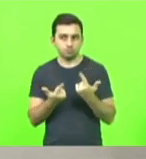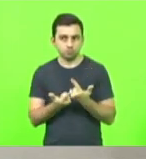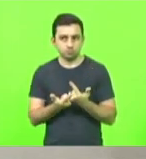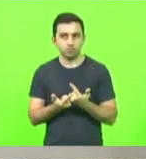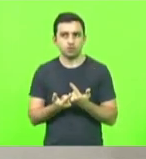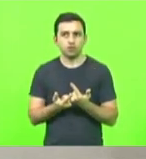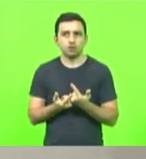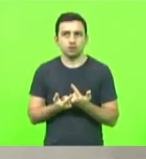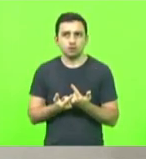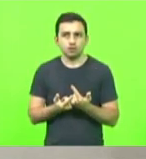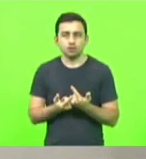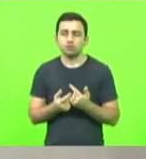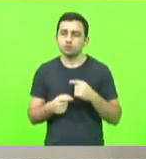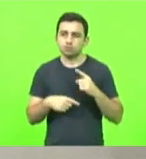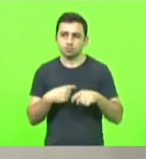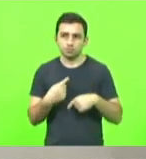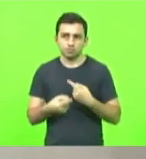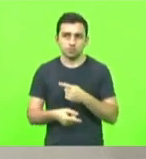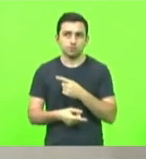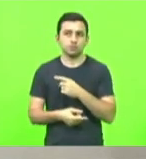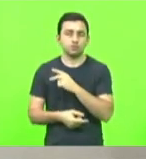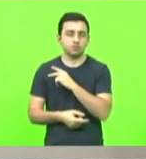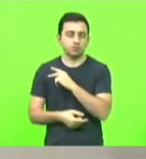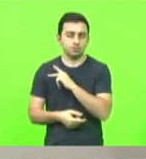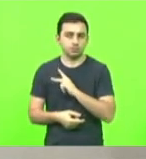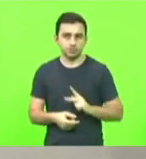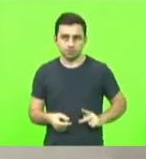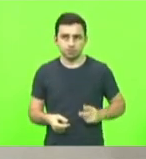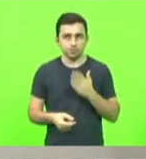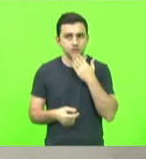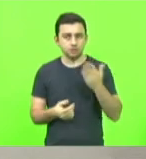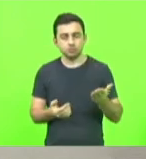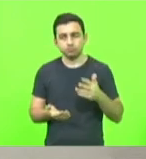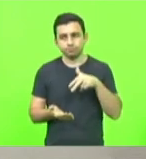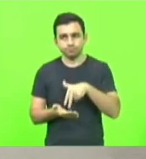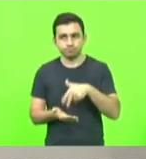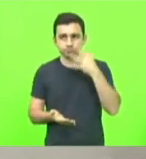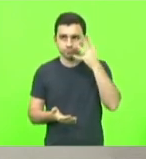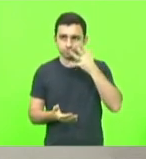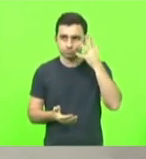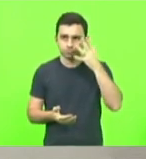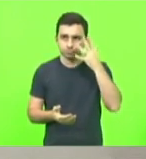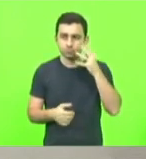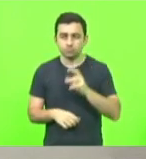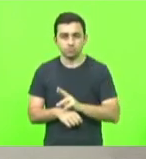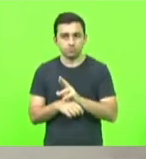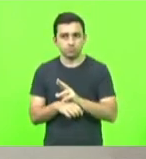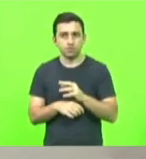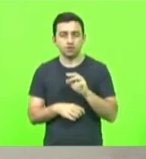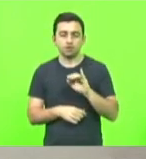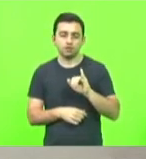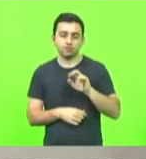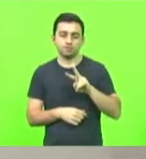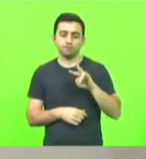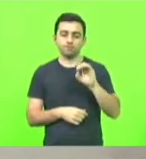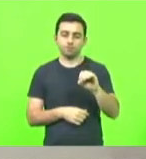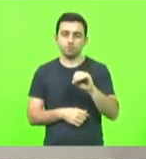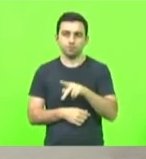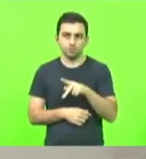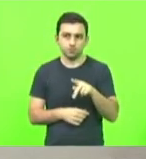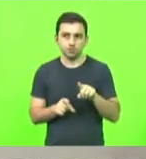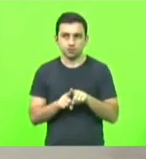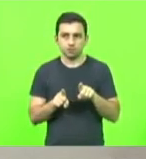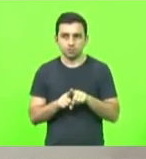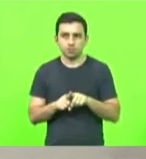Momento seguinte, a senhora presidente convidou para fazerem uso da palavra, em nome dos homenageados, o professor Ivo Dickmann, e em nome do